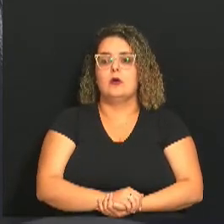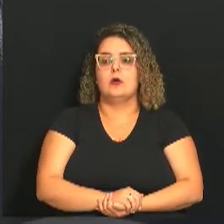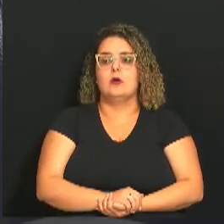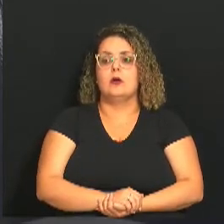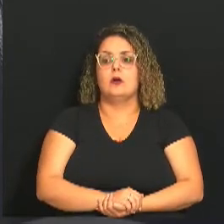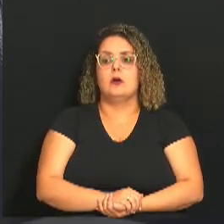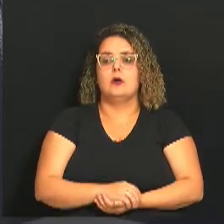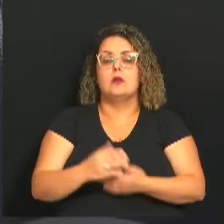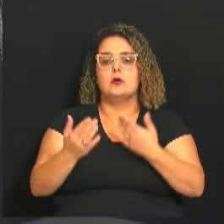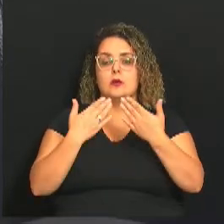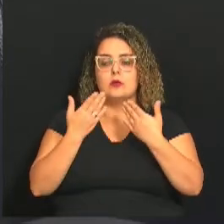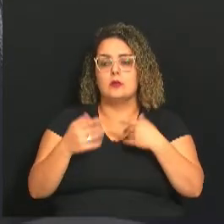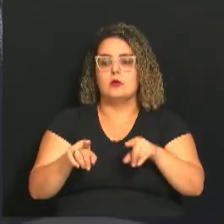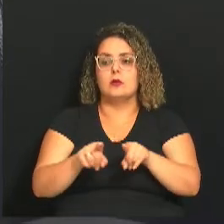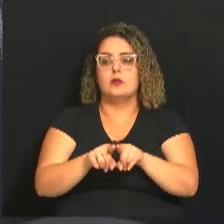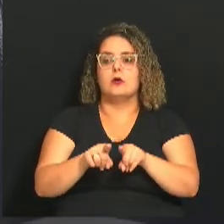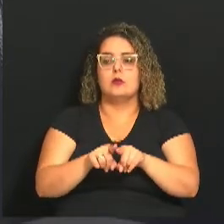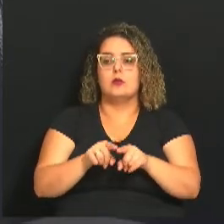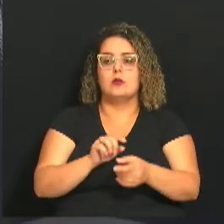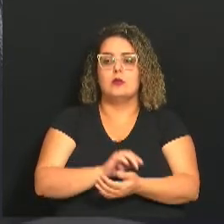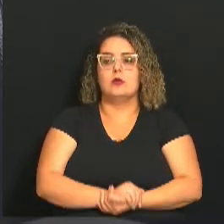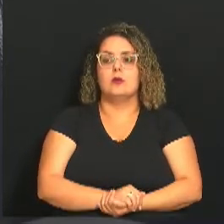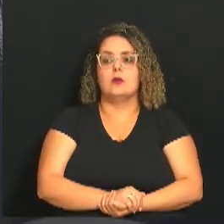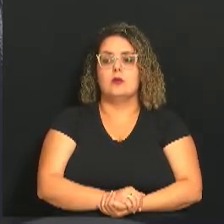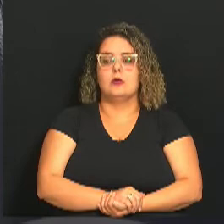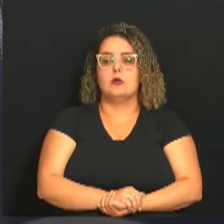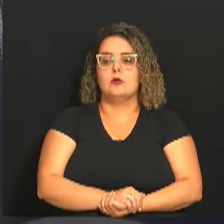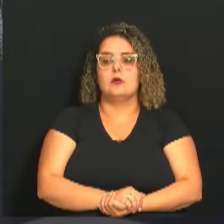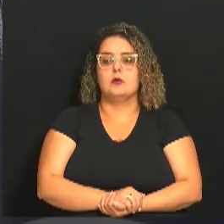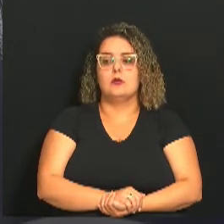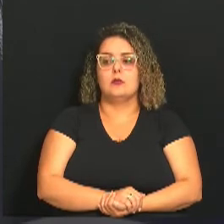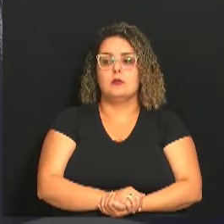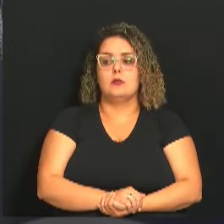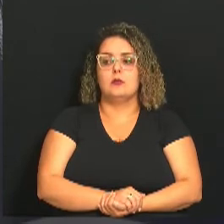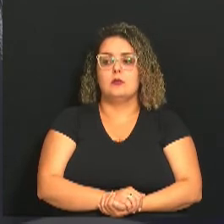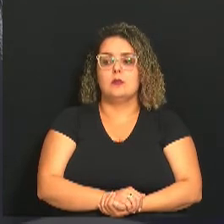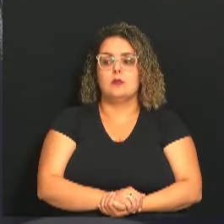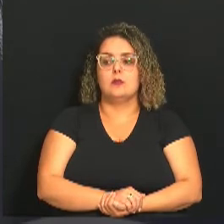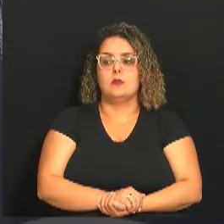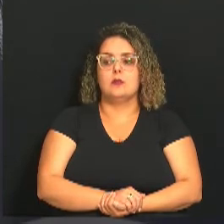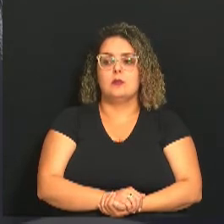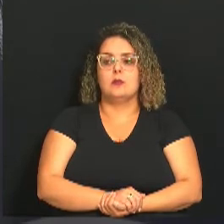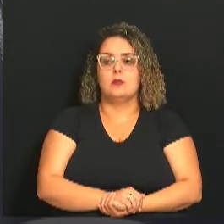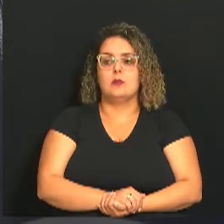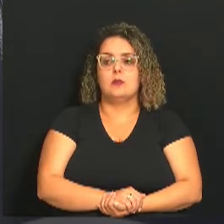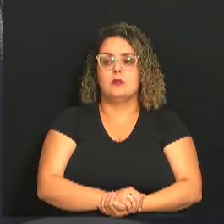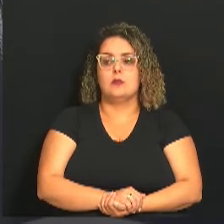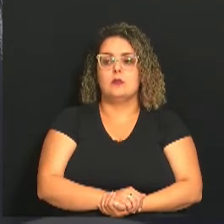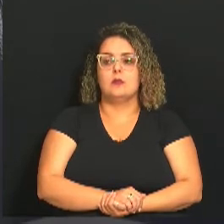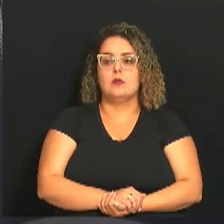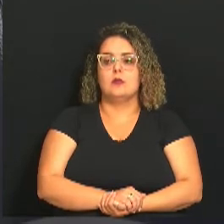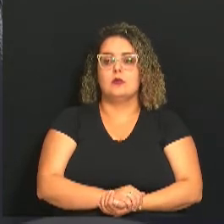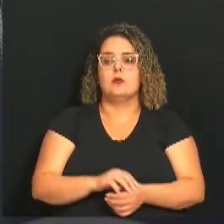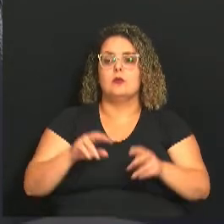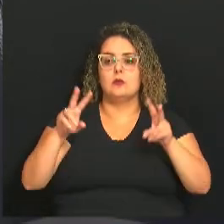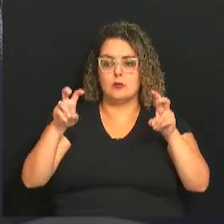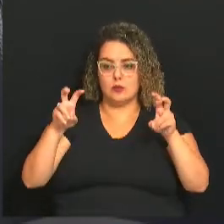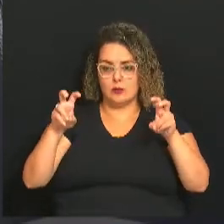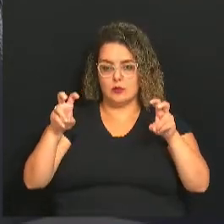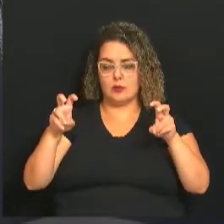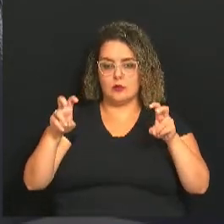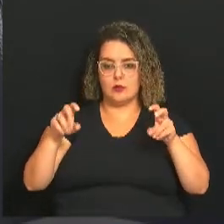dialogar contigo também, a partir daquelas recomendações ali que você chamou de questões em